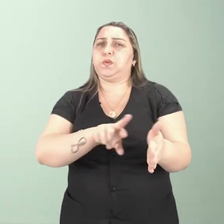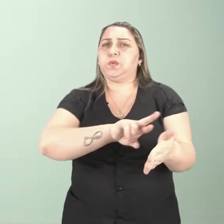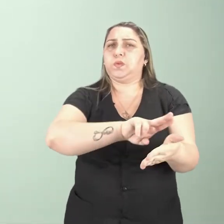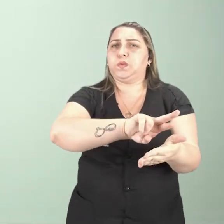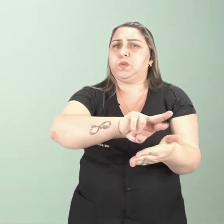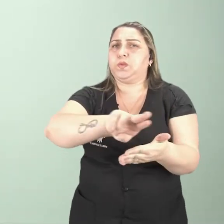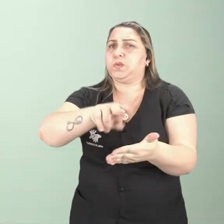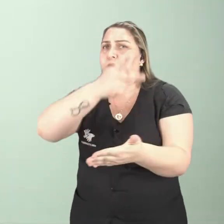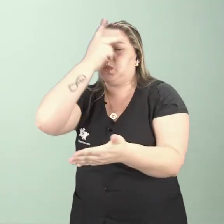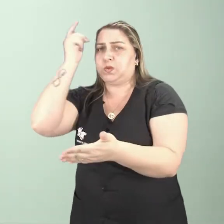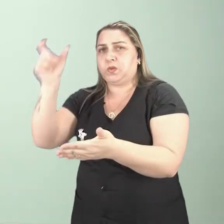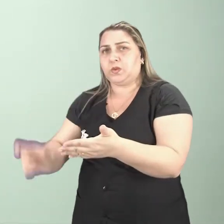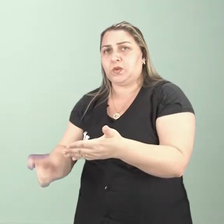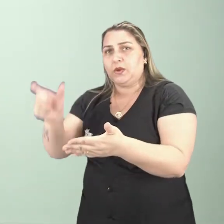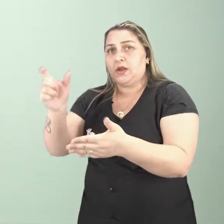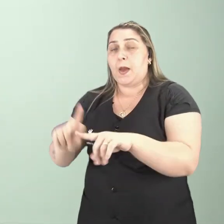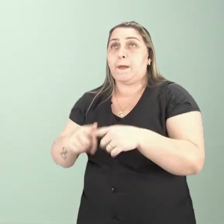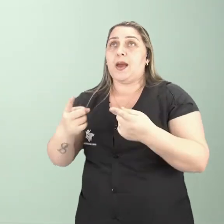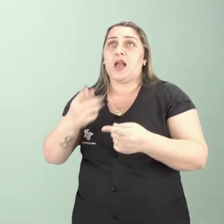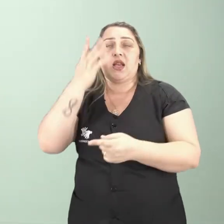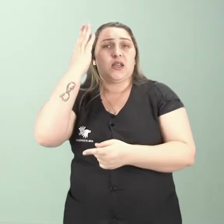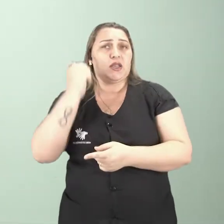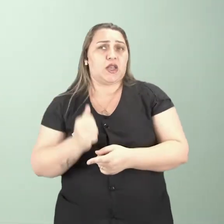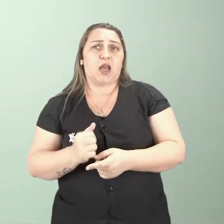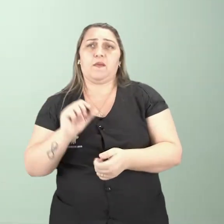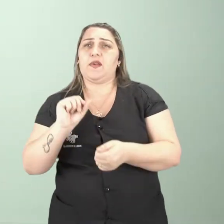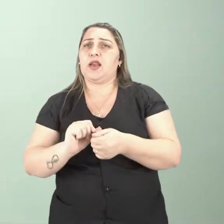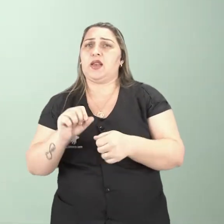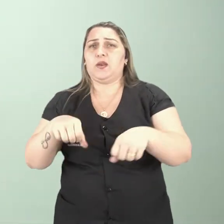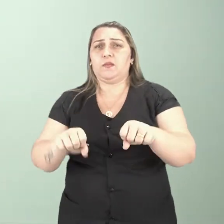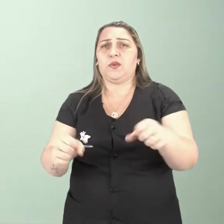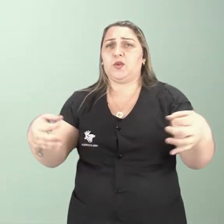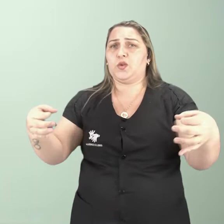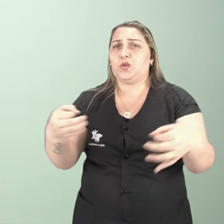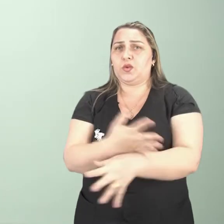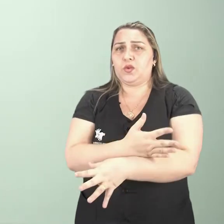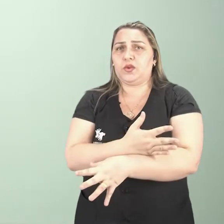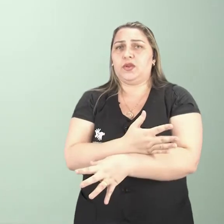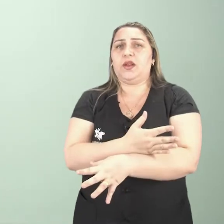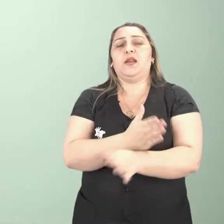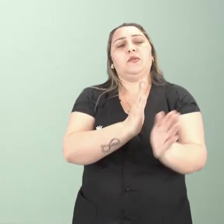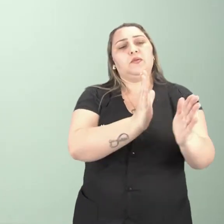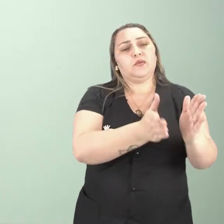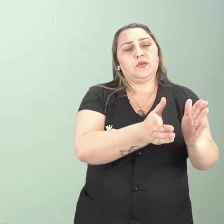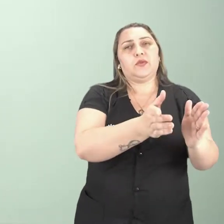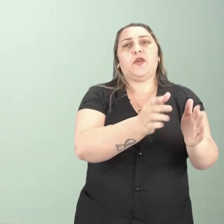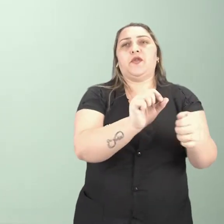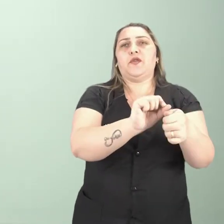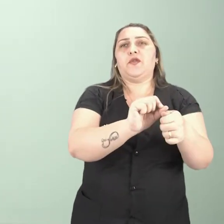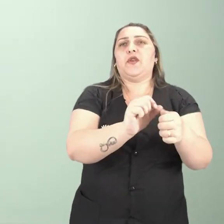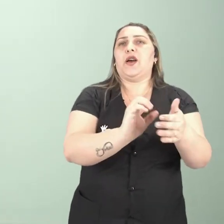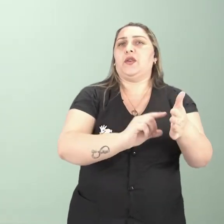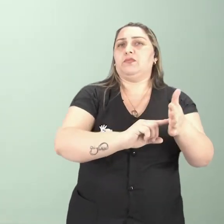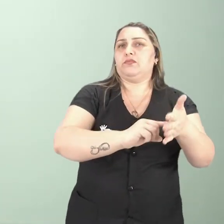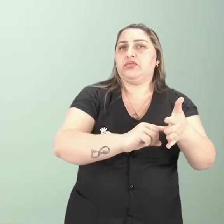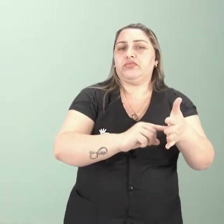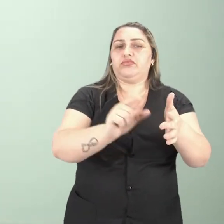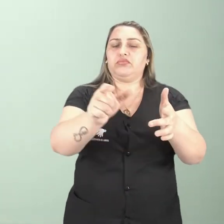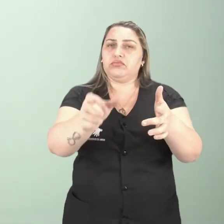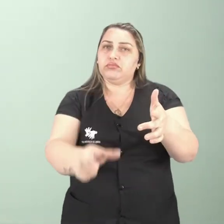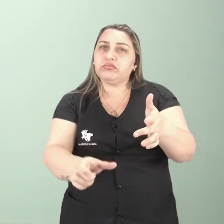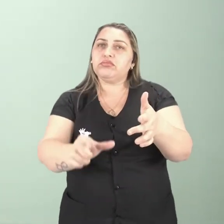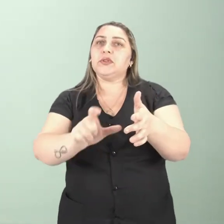diversos operários. Nenhum deles sabe fazer a moto por completo. Nenhum deles sabe fazer todas as peças da